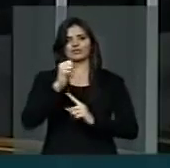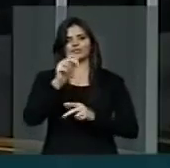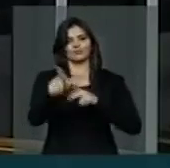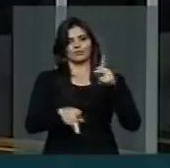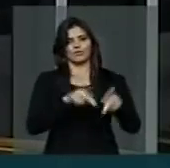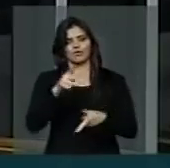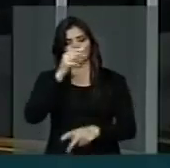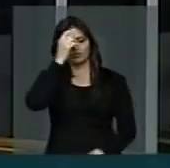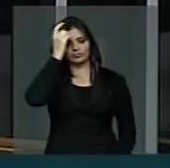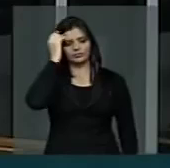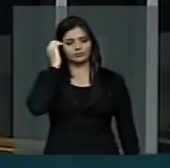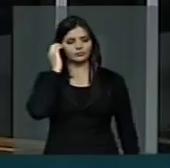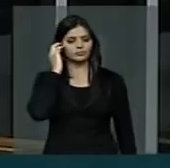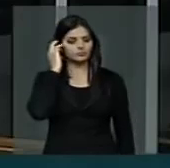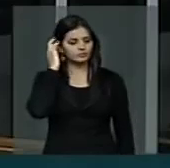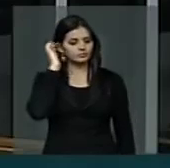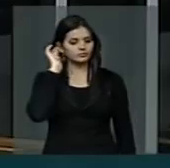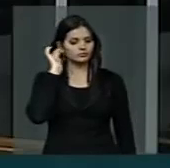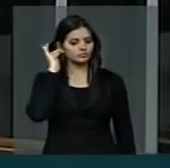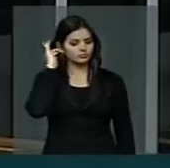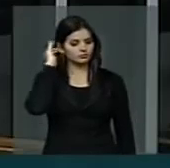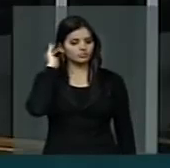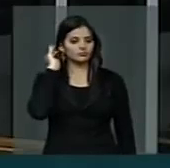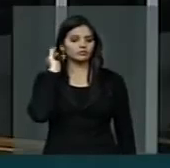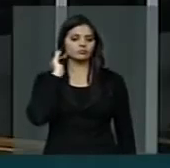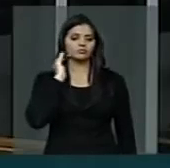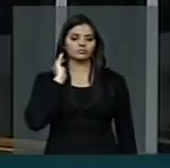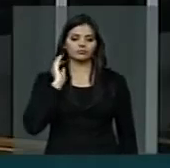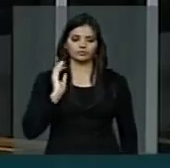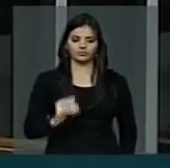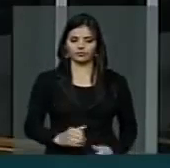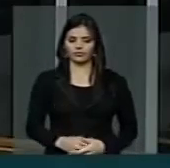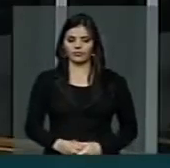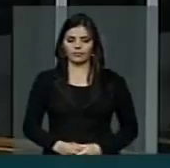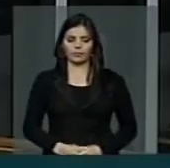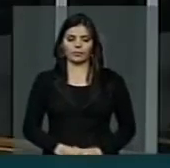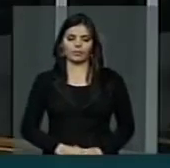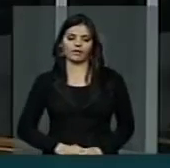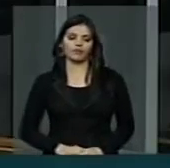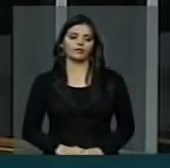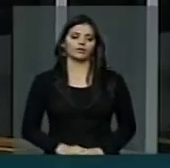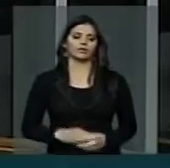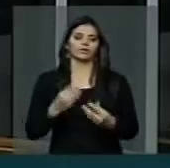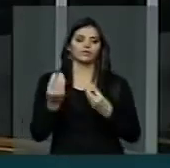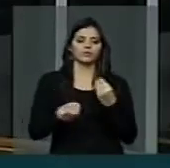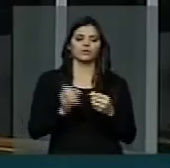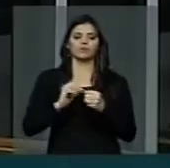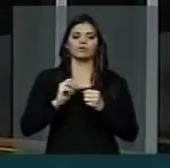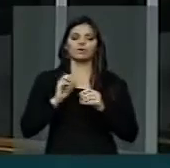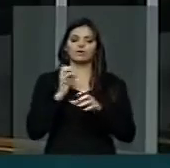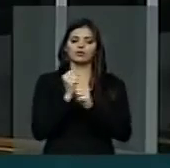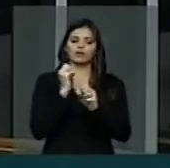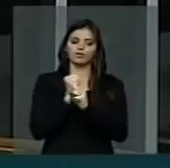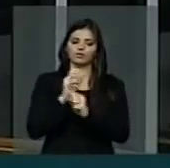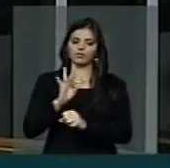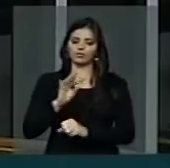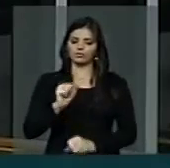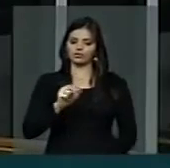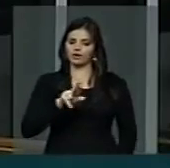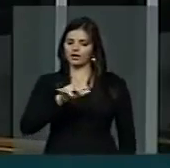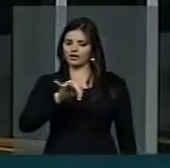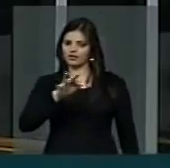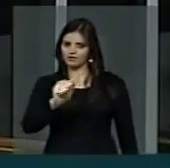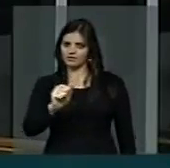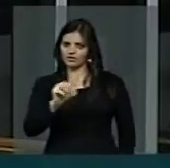ônibus ou dentro desse transporte coletivo. Como é feito o cálculo da tarifa?